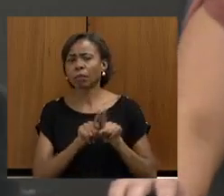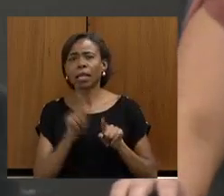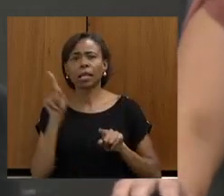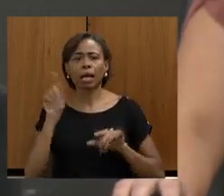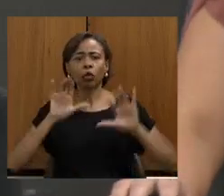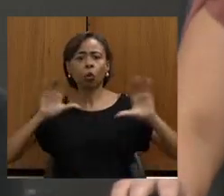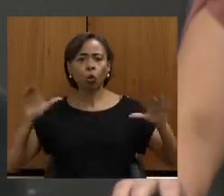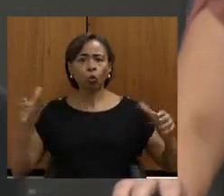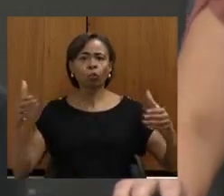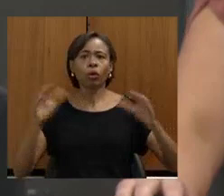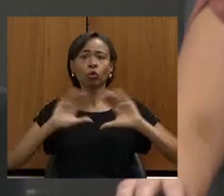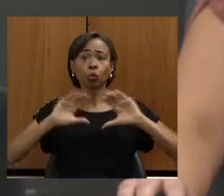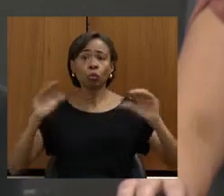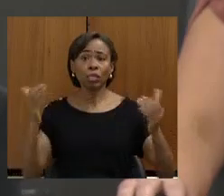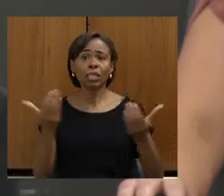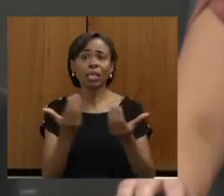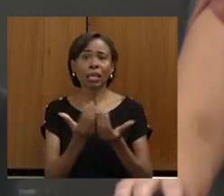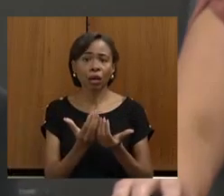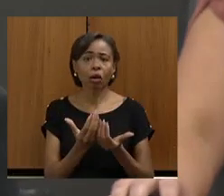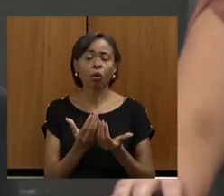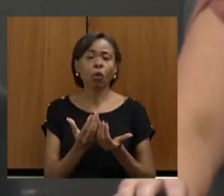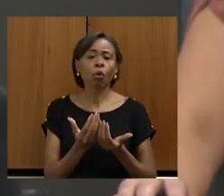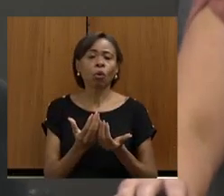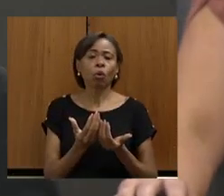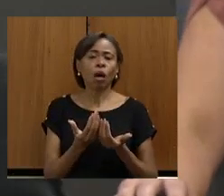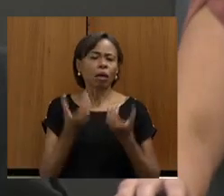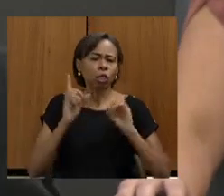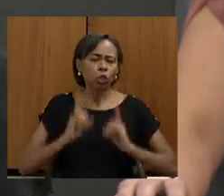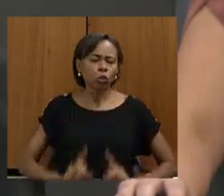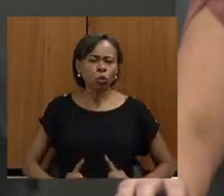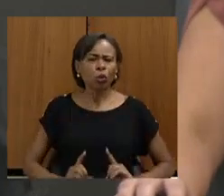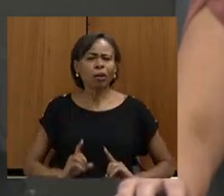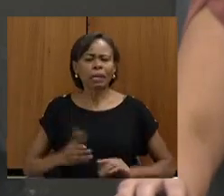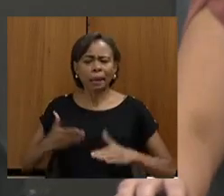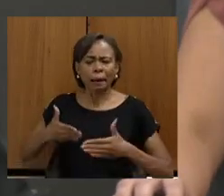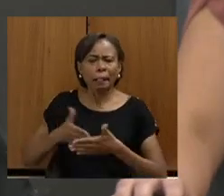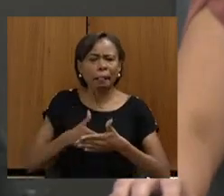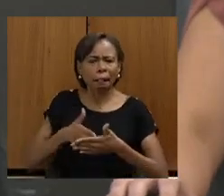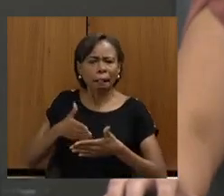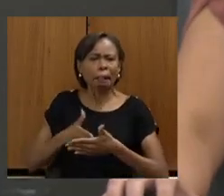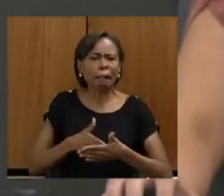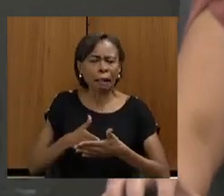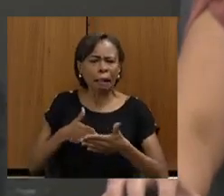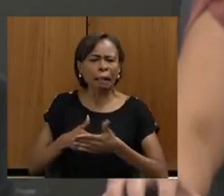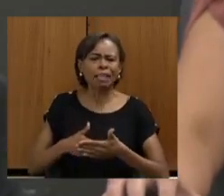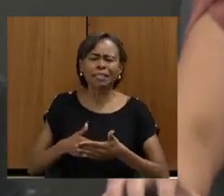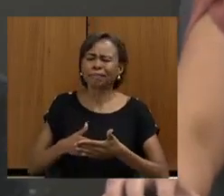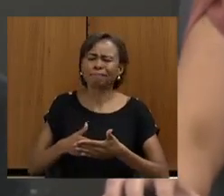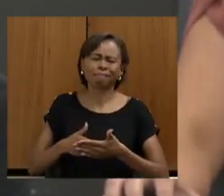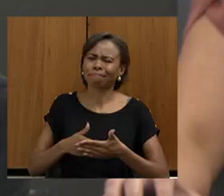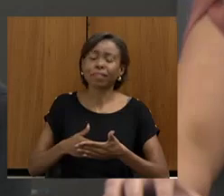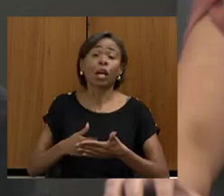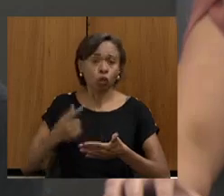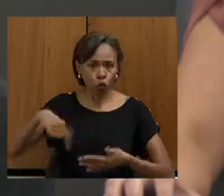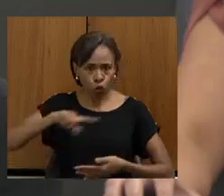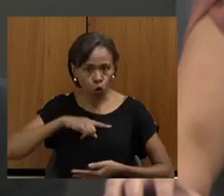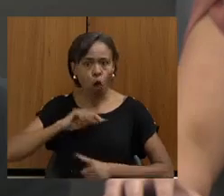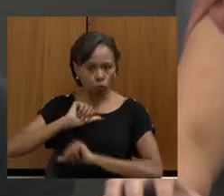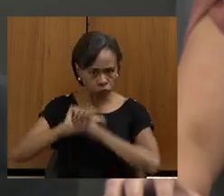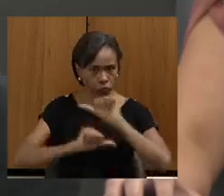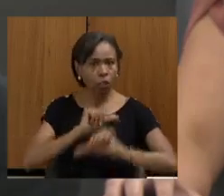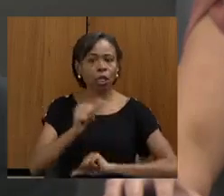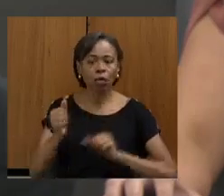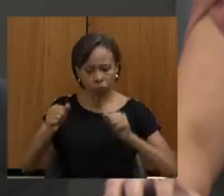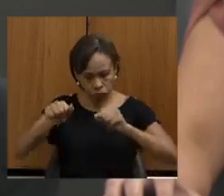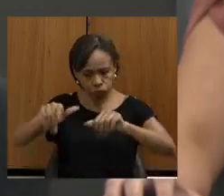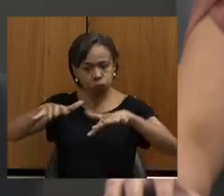constrangedor para as pessoas com deficiência que estavam tendo seu acesso negado. Nós mudamos a realidade, fizemos uma audiência pública aqui,